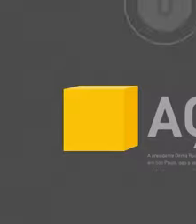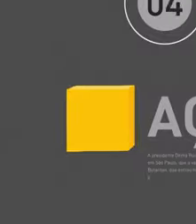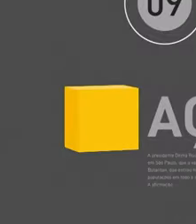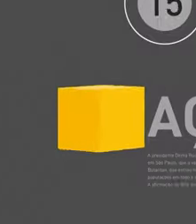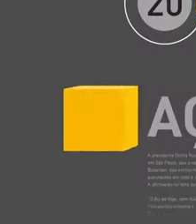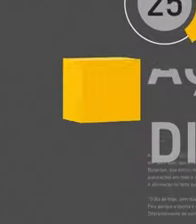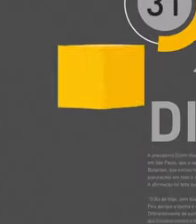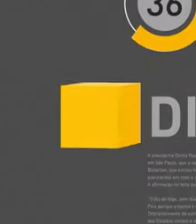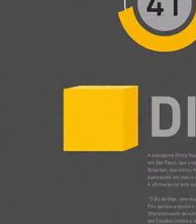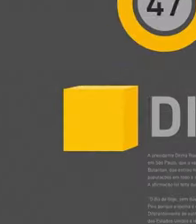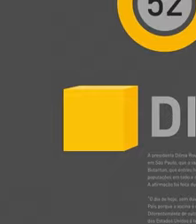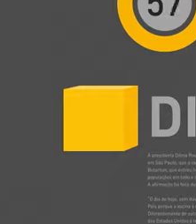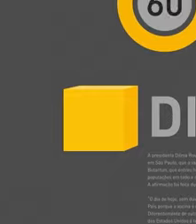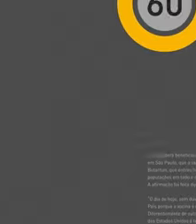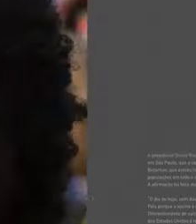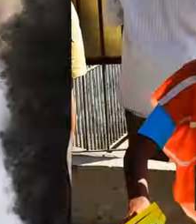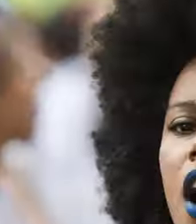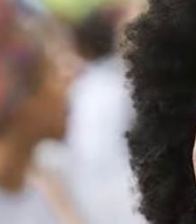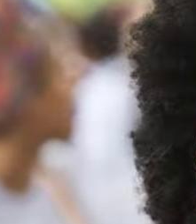Federal